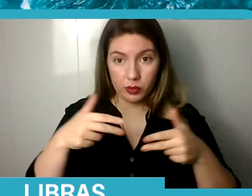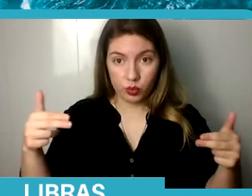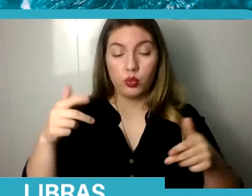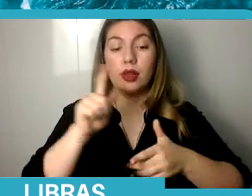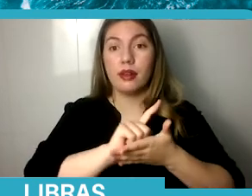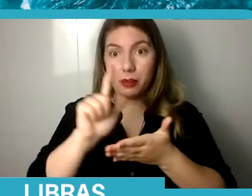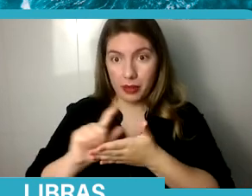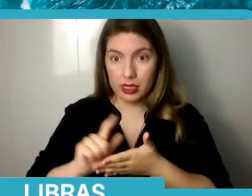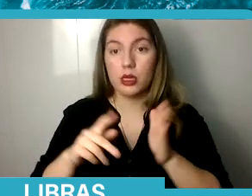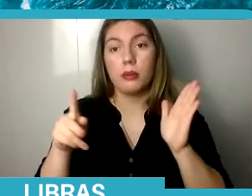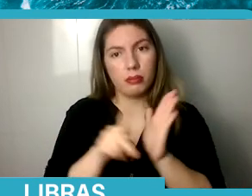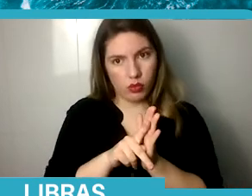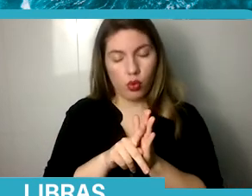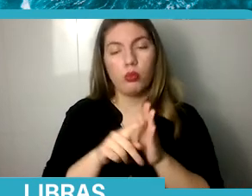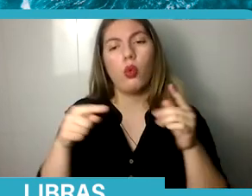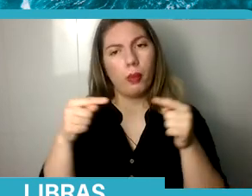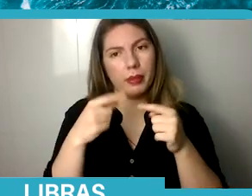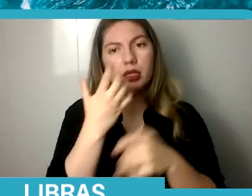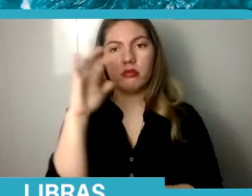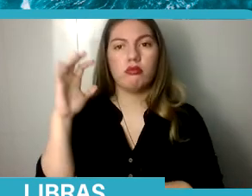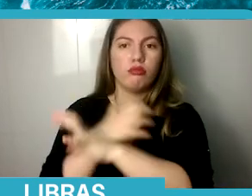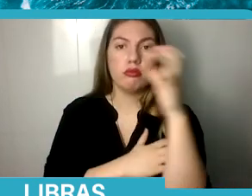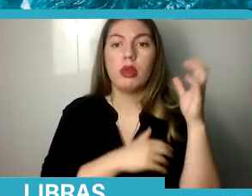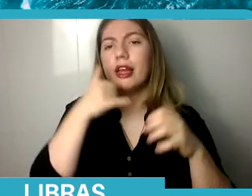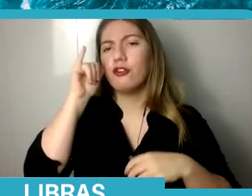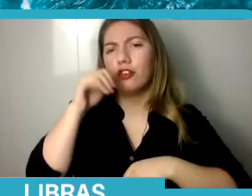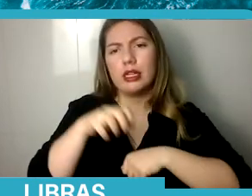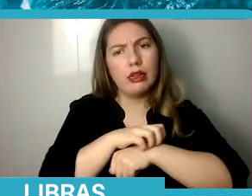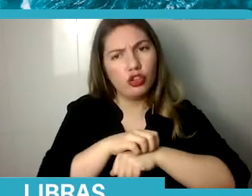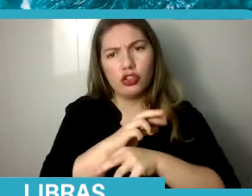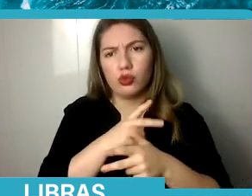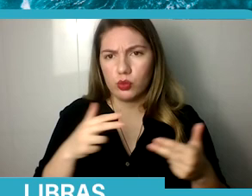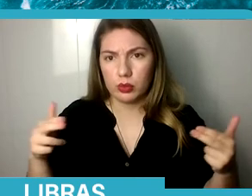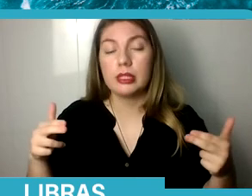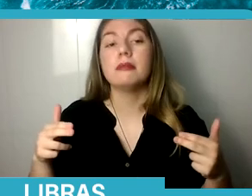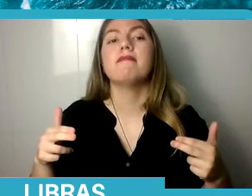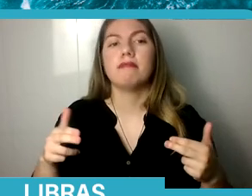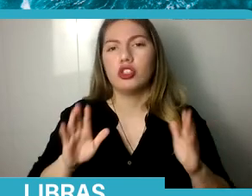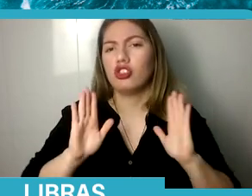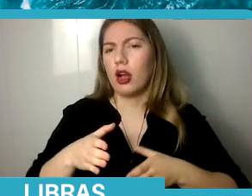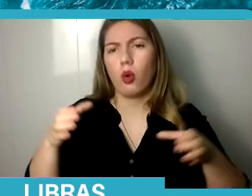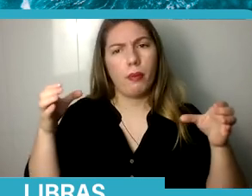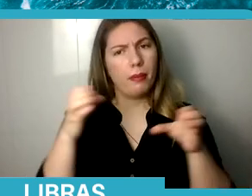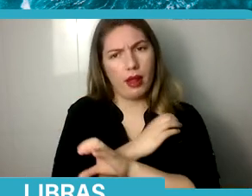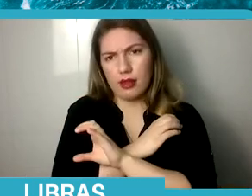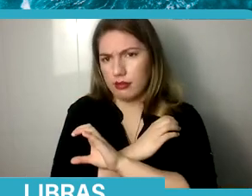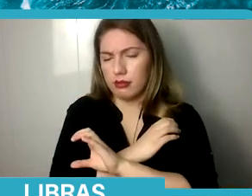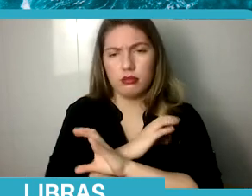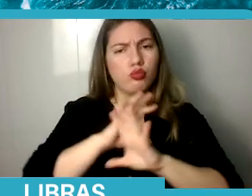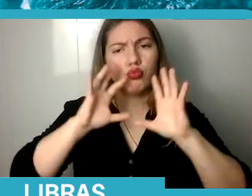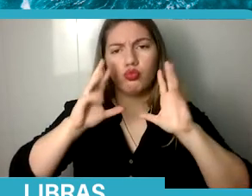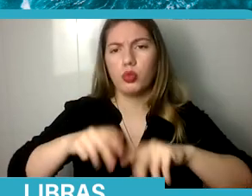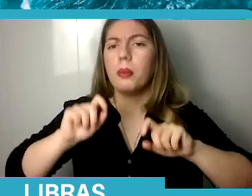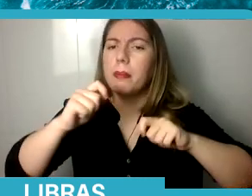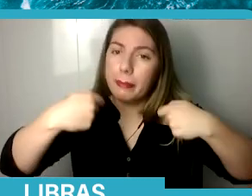ecológica Que eficiente biodegradável para ler higiênica completa né pra todas as necessidades de